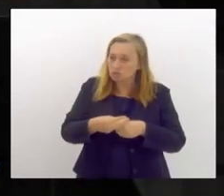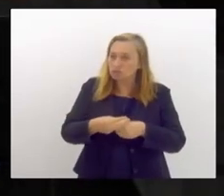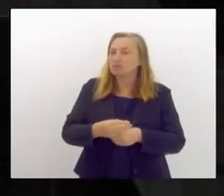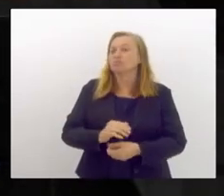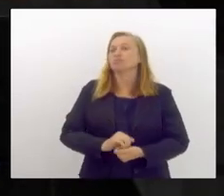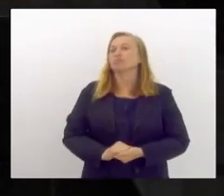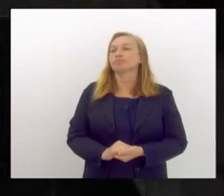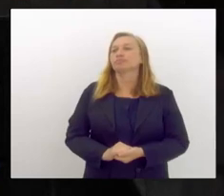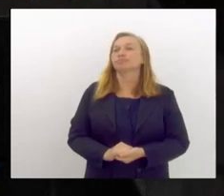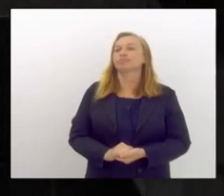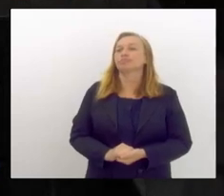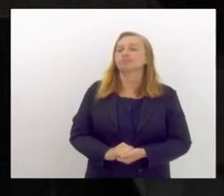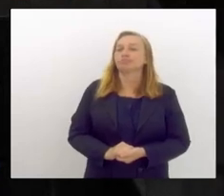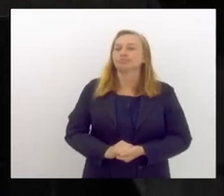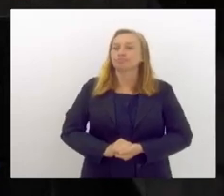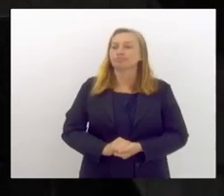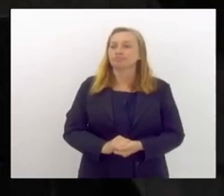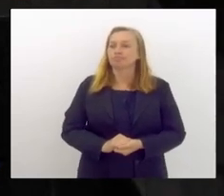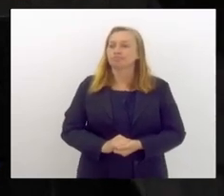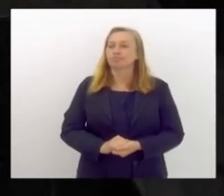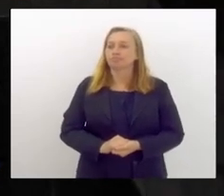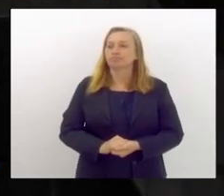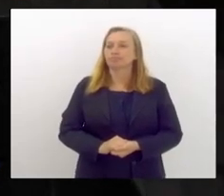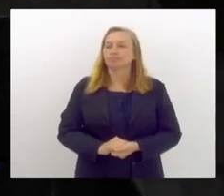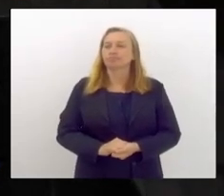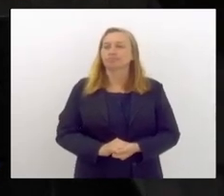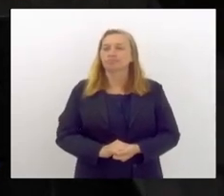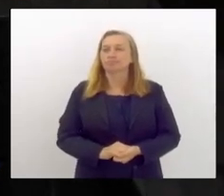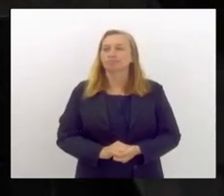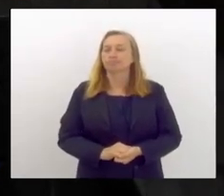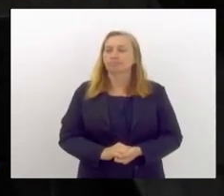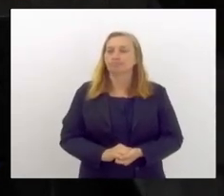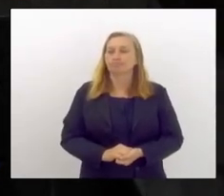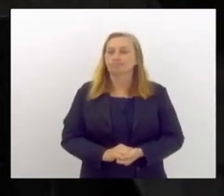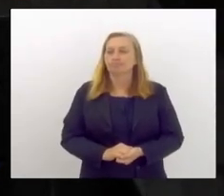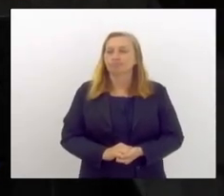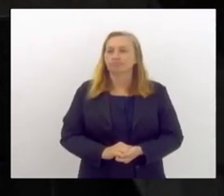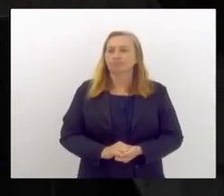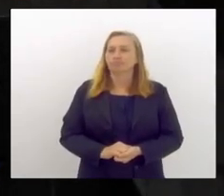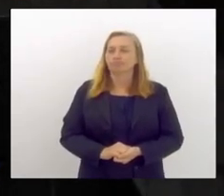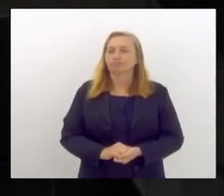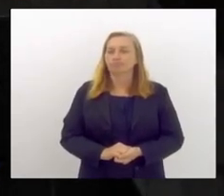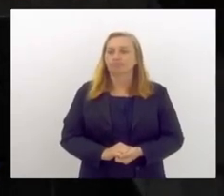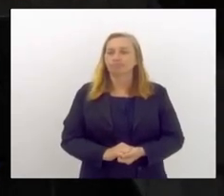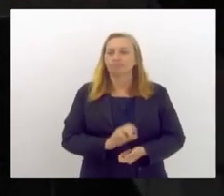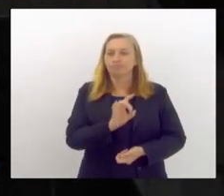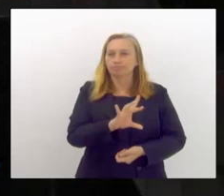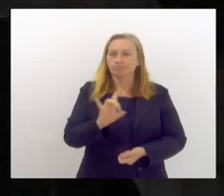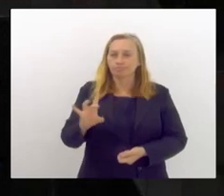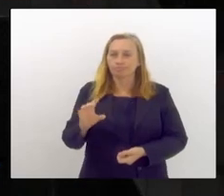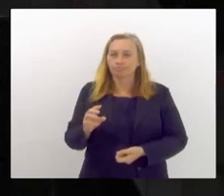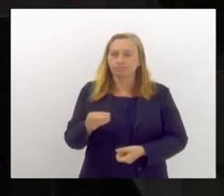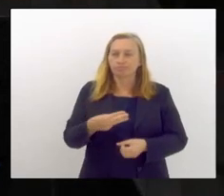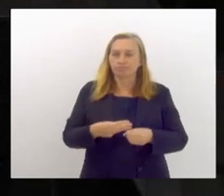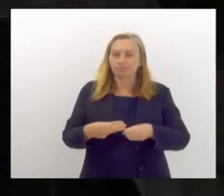segundo a própria realização do ICMS em cada, cada